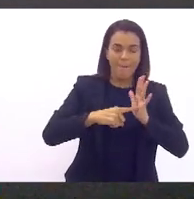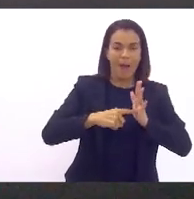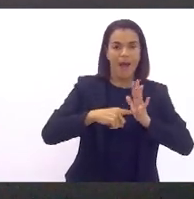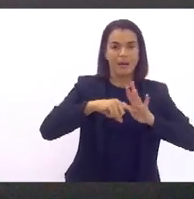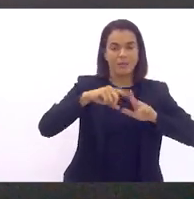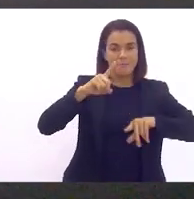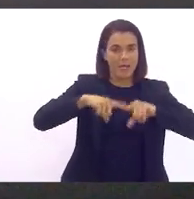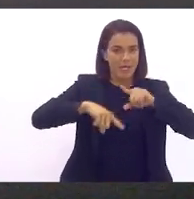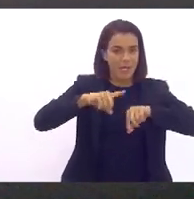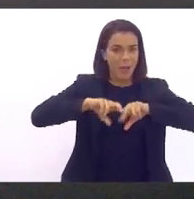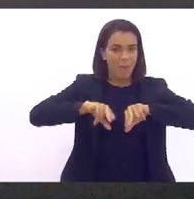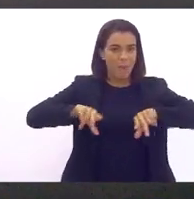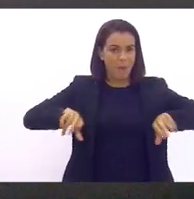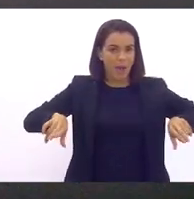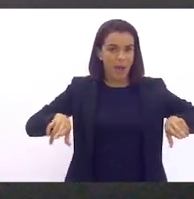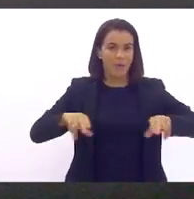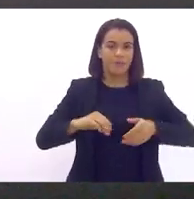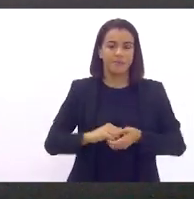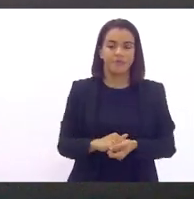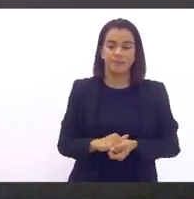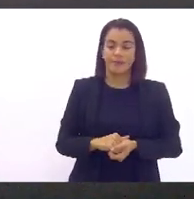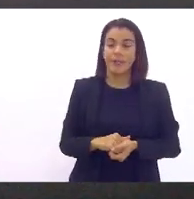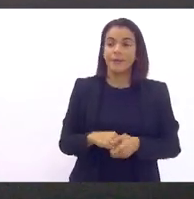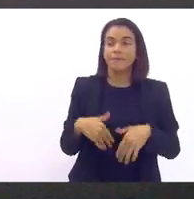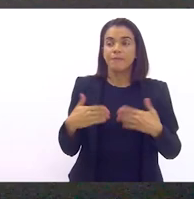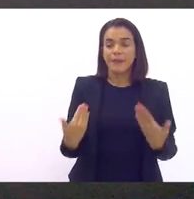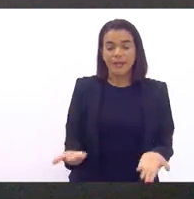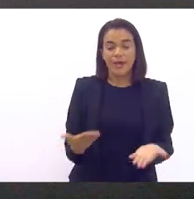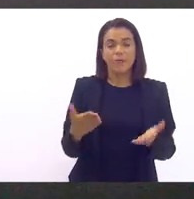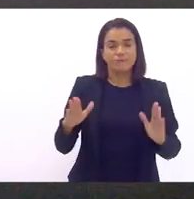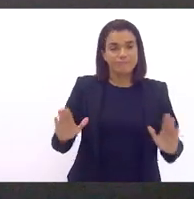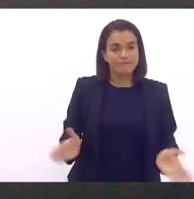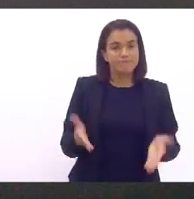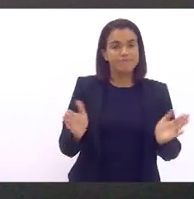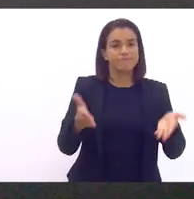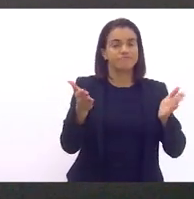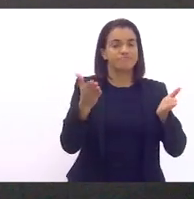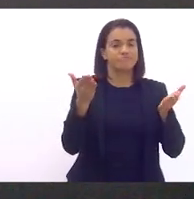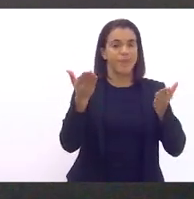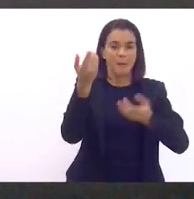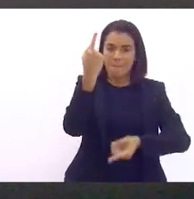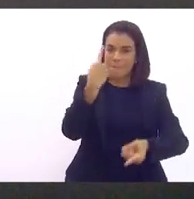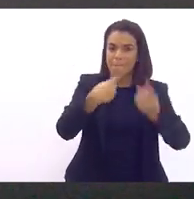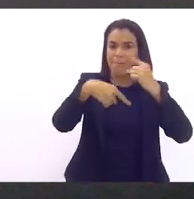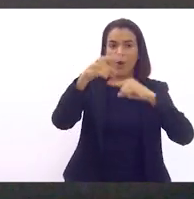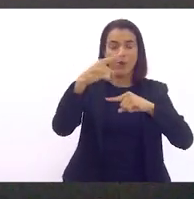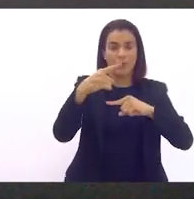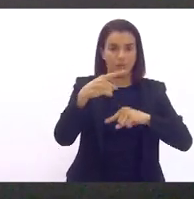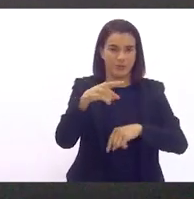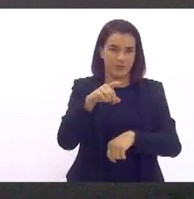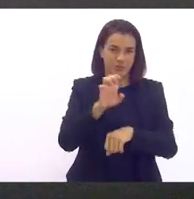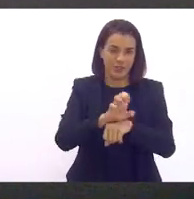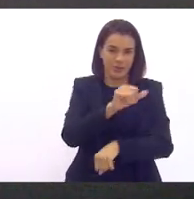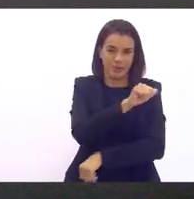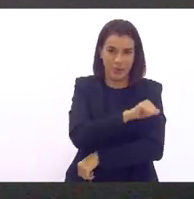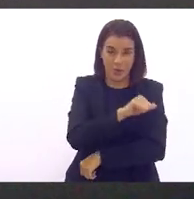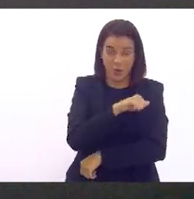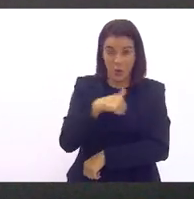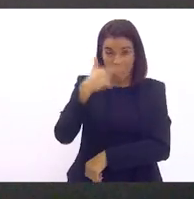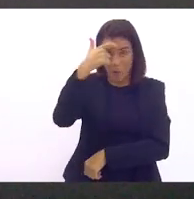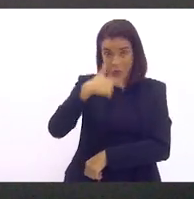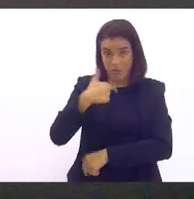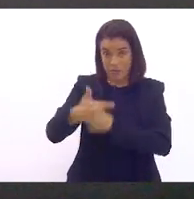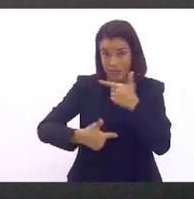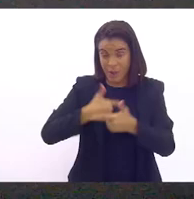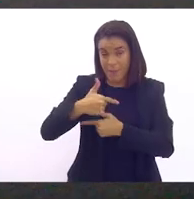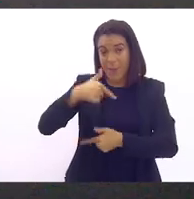na área de saúde e a gente eh incentivar fazer dar um salto aqui no estado do Rio de Janeiro a minha tarefa é nacional os nossos editais